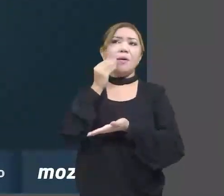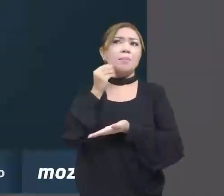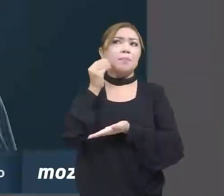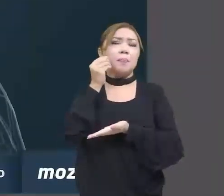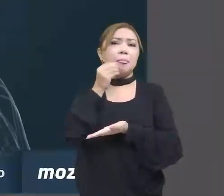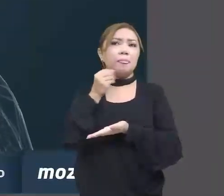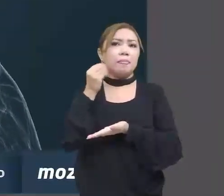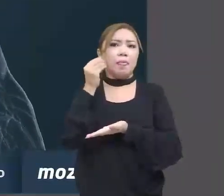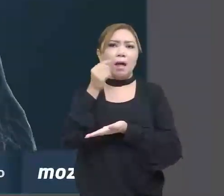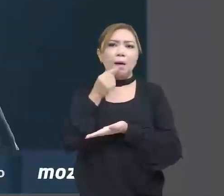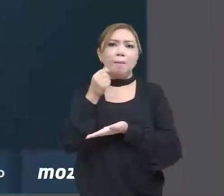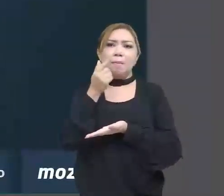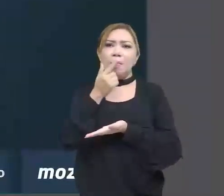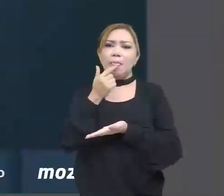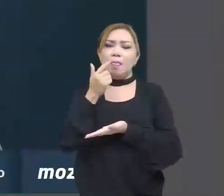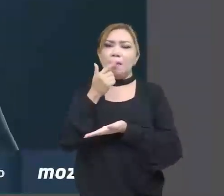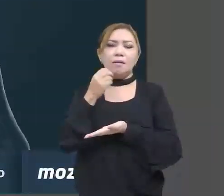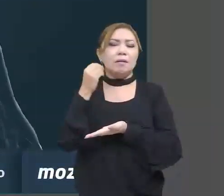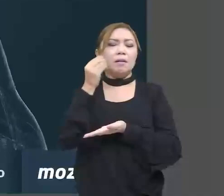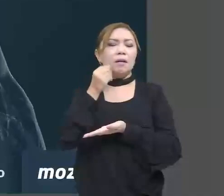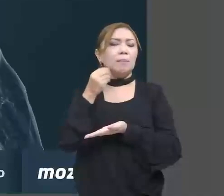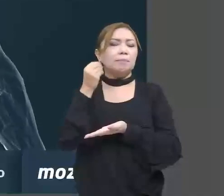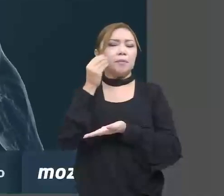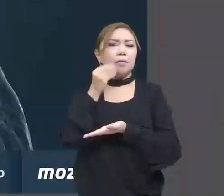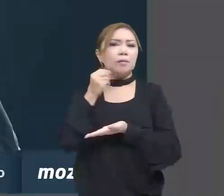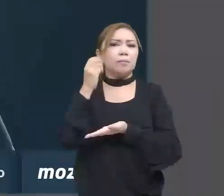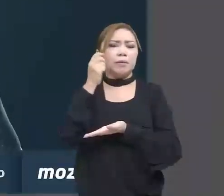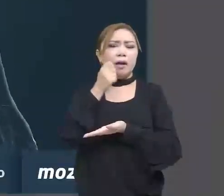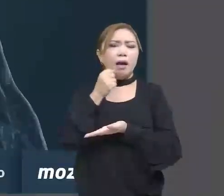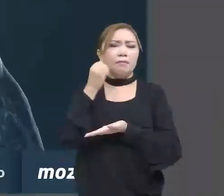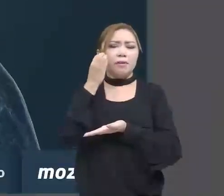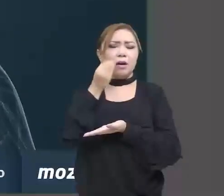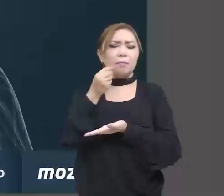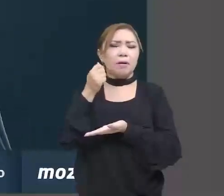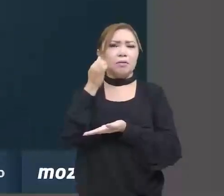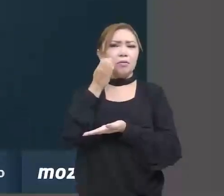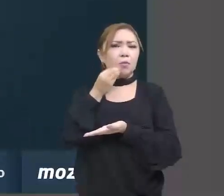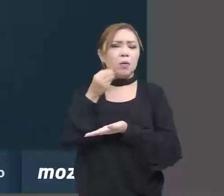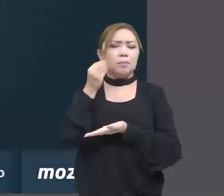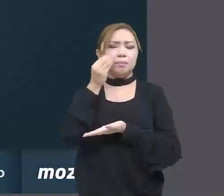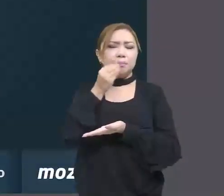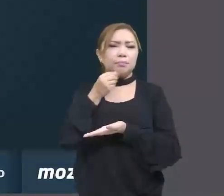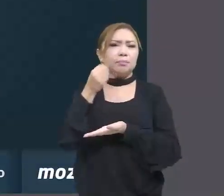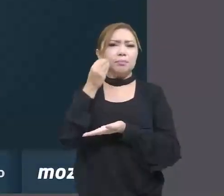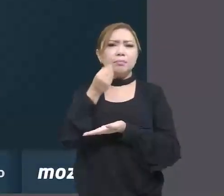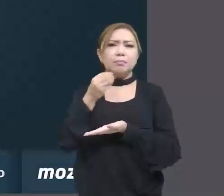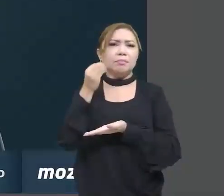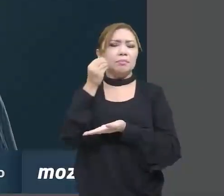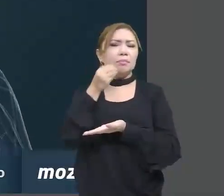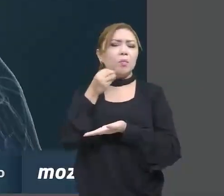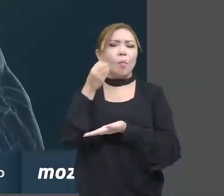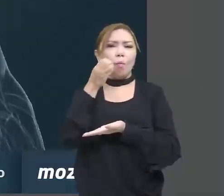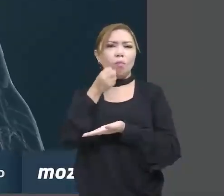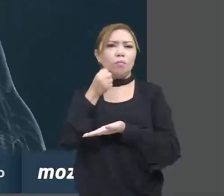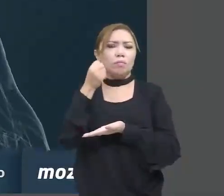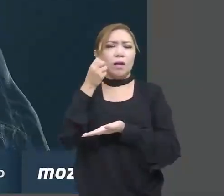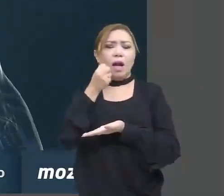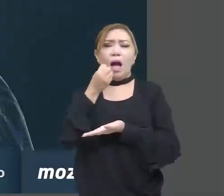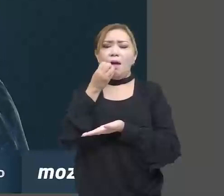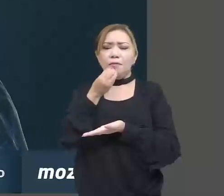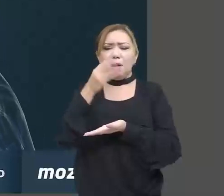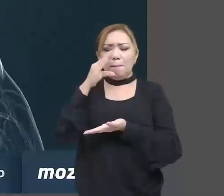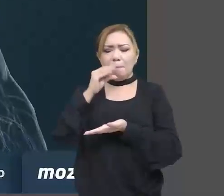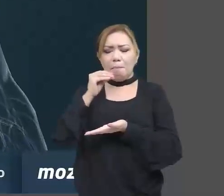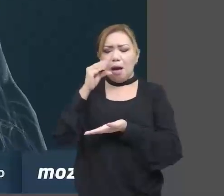para ele se tornar mais facilmente triturável, né? Ele pode ser triturado para que ele se torne